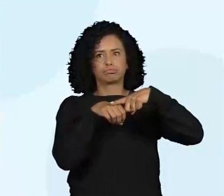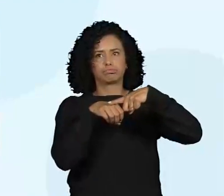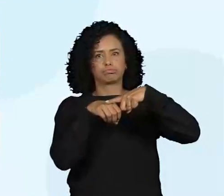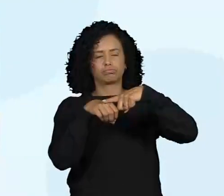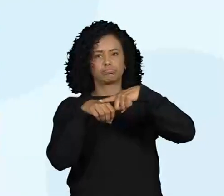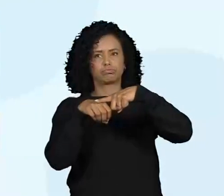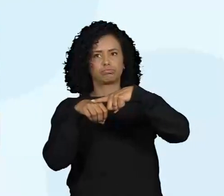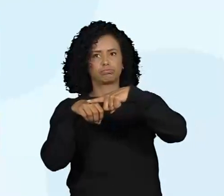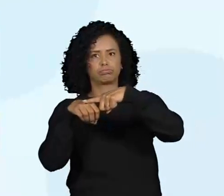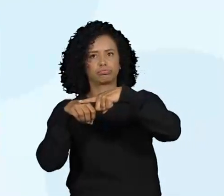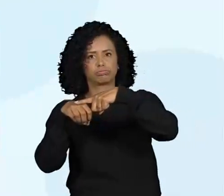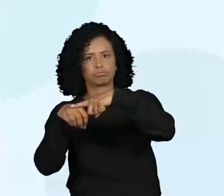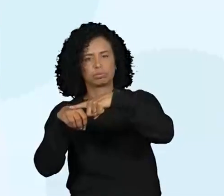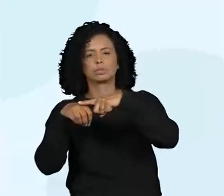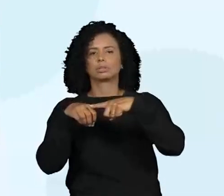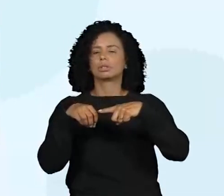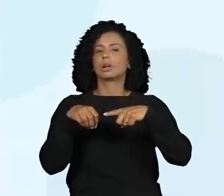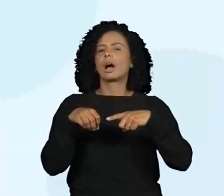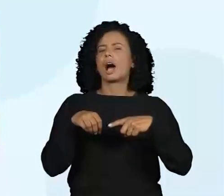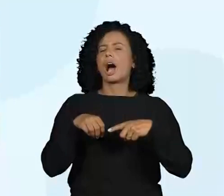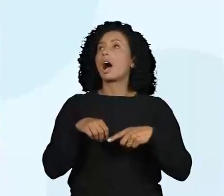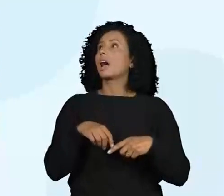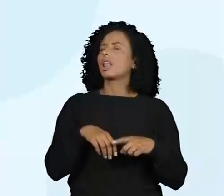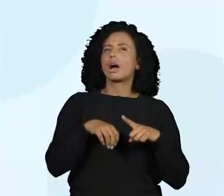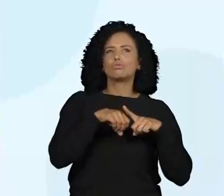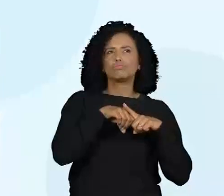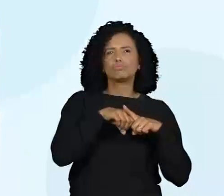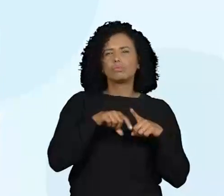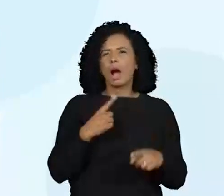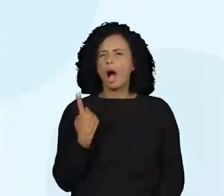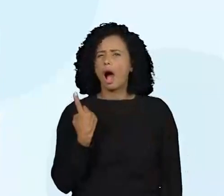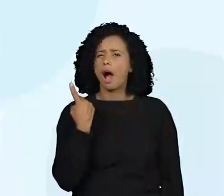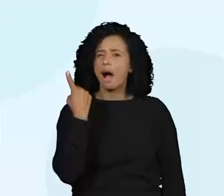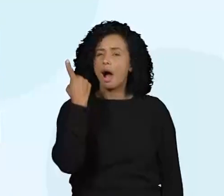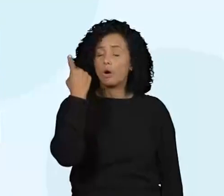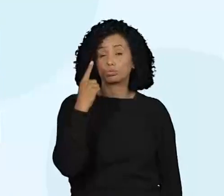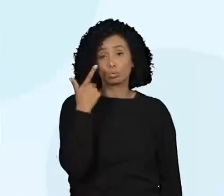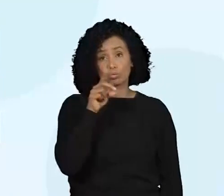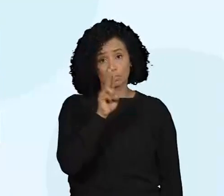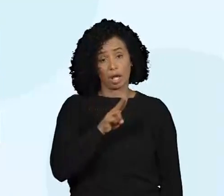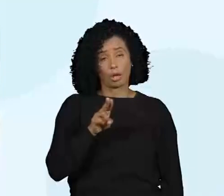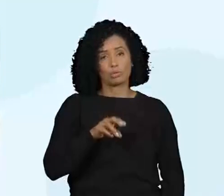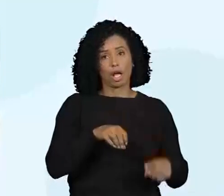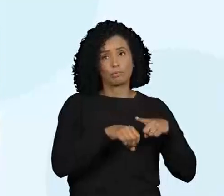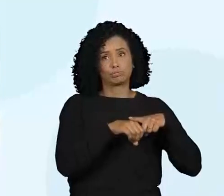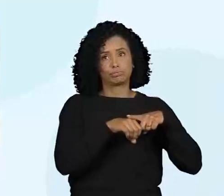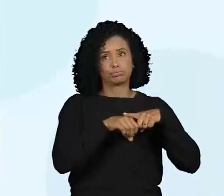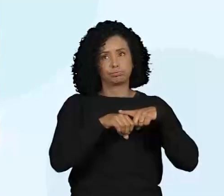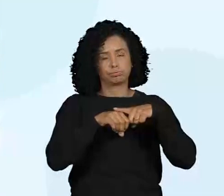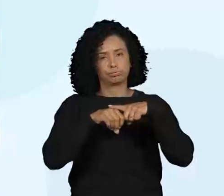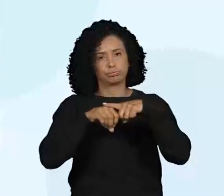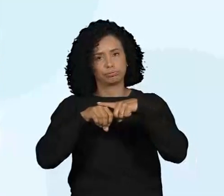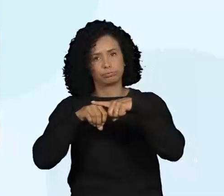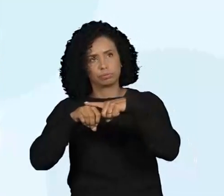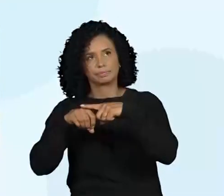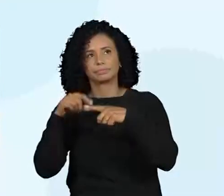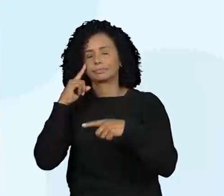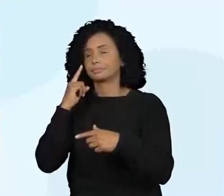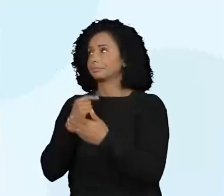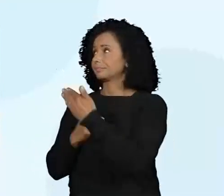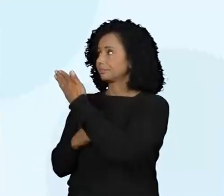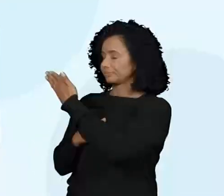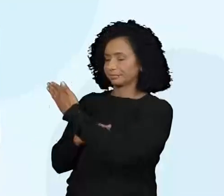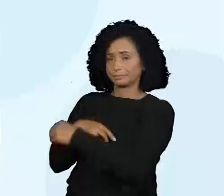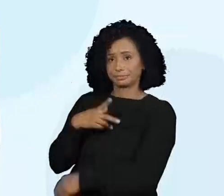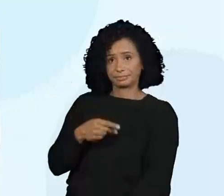em chegar em um lugar alto. Então, muito utilizado aí os teleféricos aí. A gente tem aí o teleférico muito conhecido aqui no Brasil, que é o